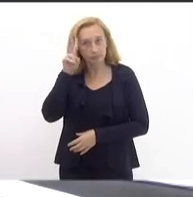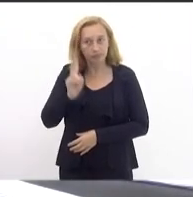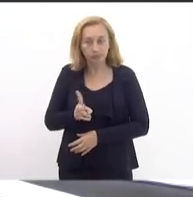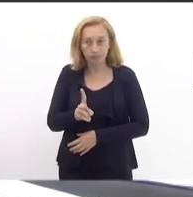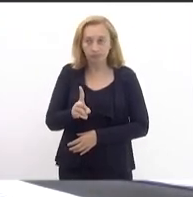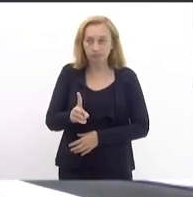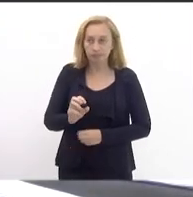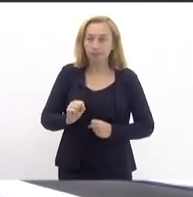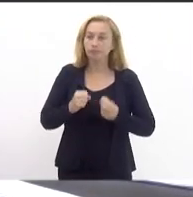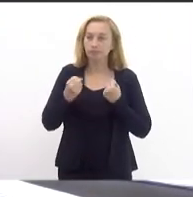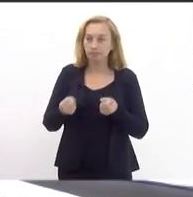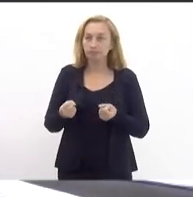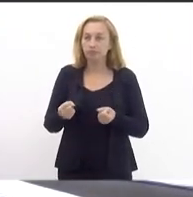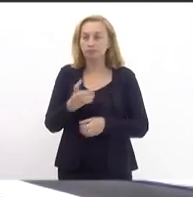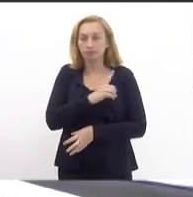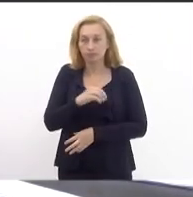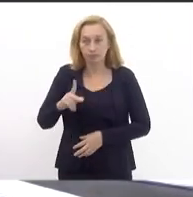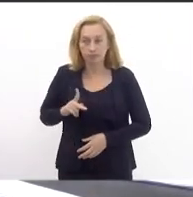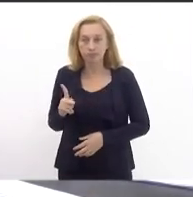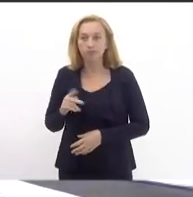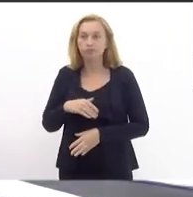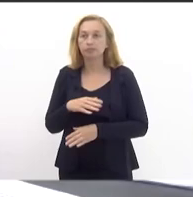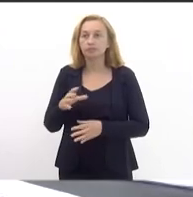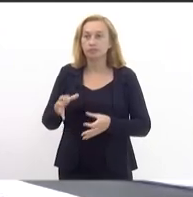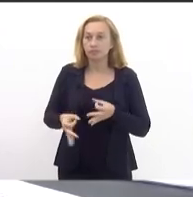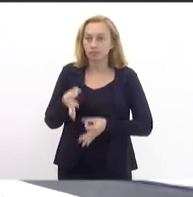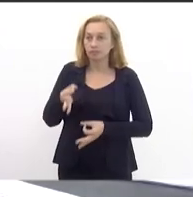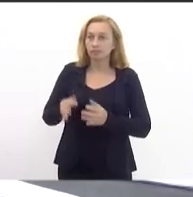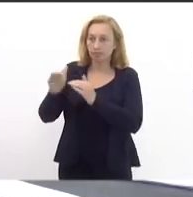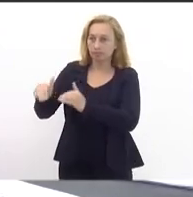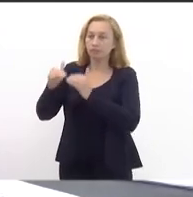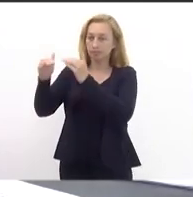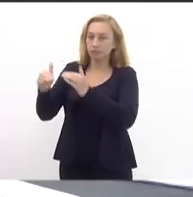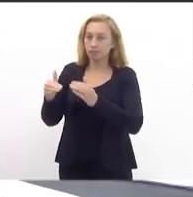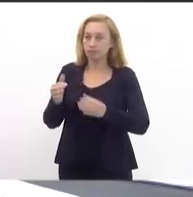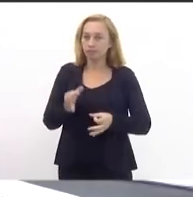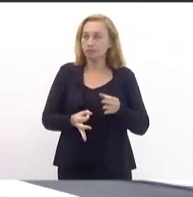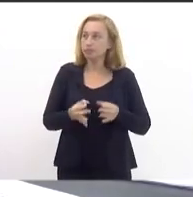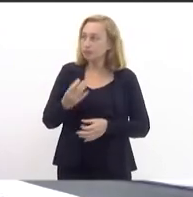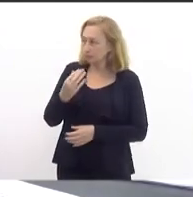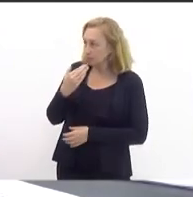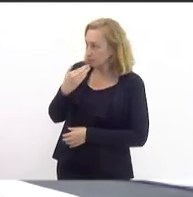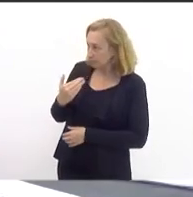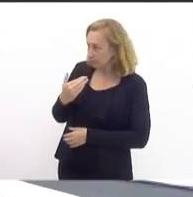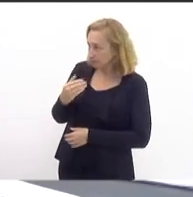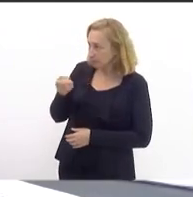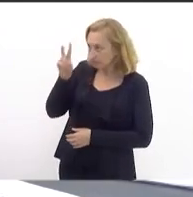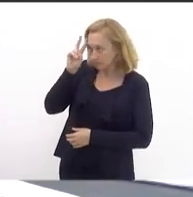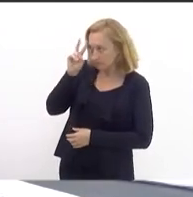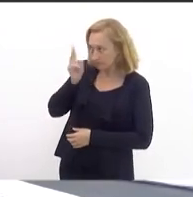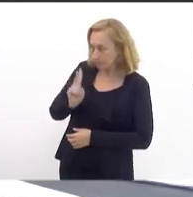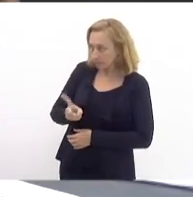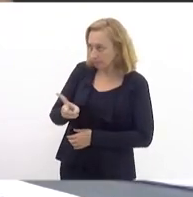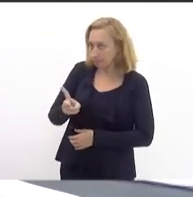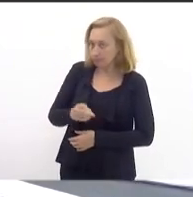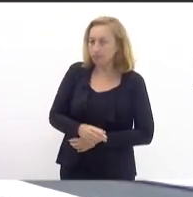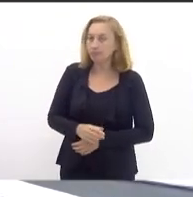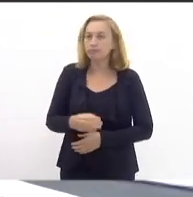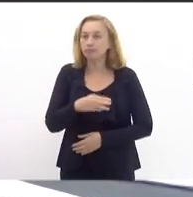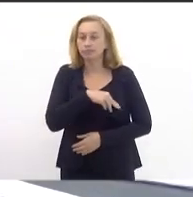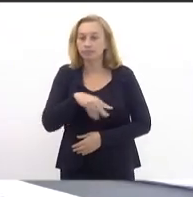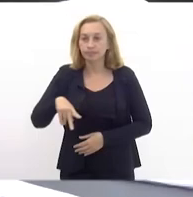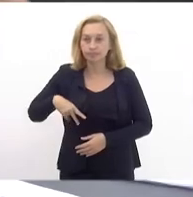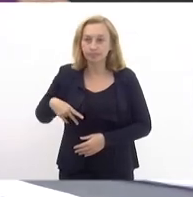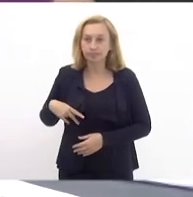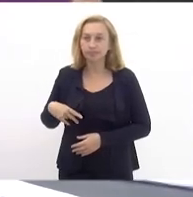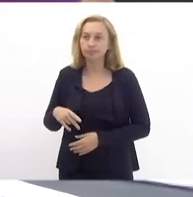público querido, toda segunda-feira. Tribunal de Contas, toda segunda-feira, por gentileza. Da mesma forma, vou solicitar ao Ministério Público, que deve ter